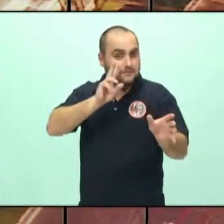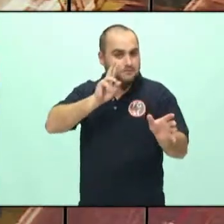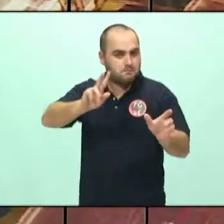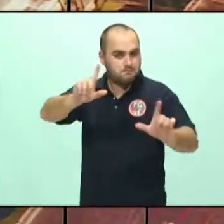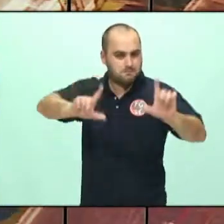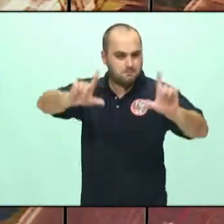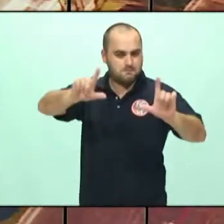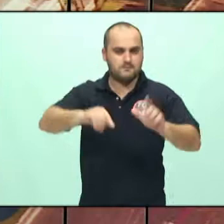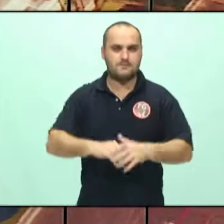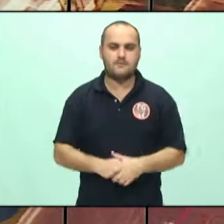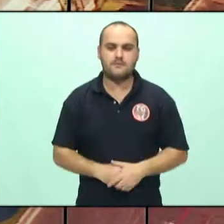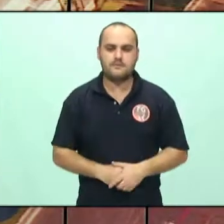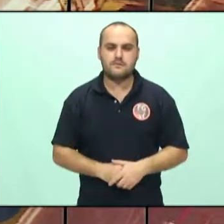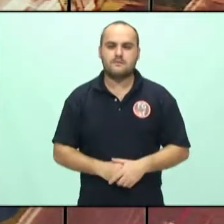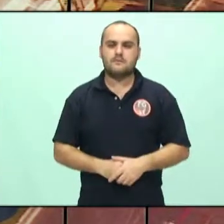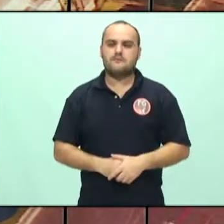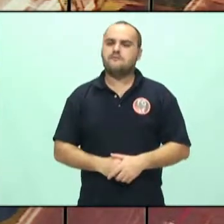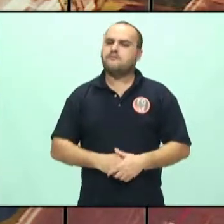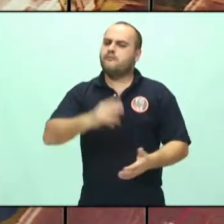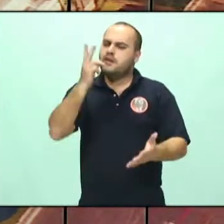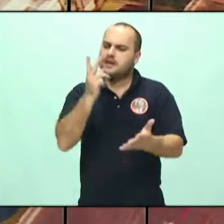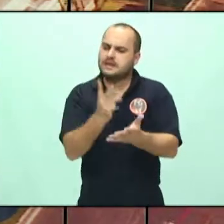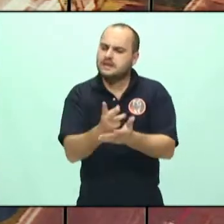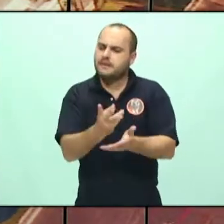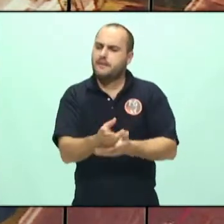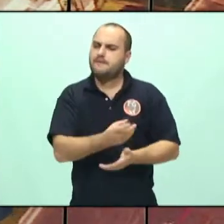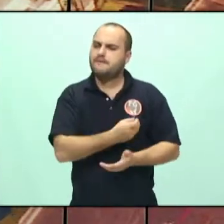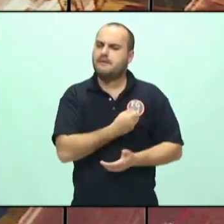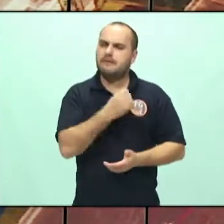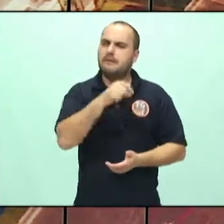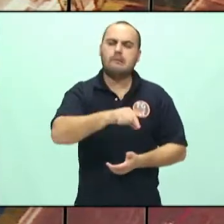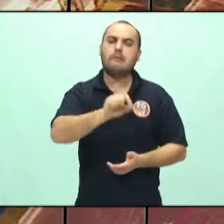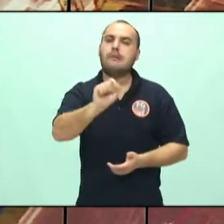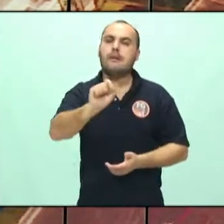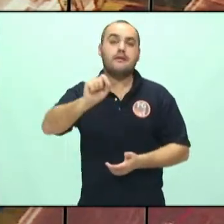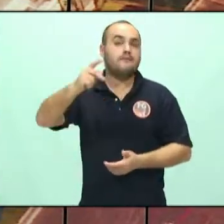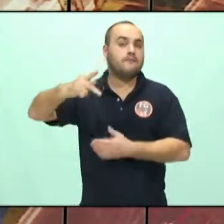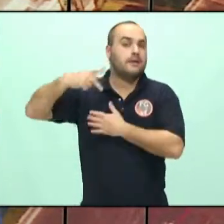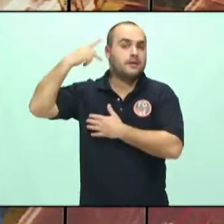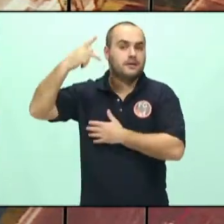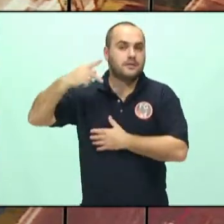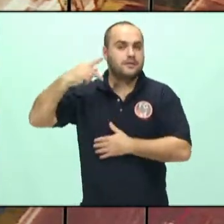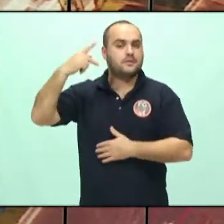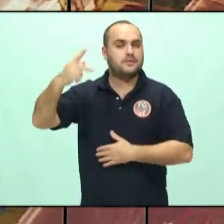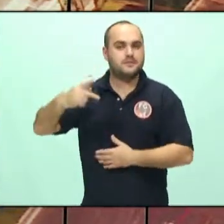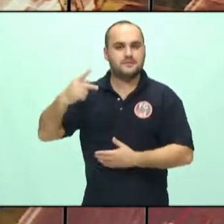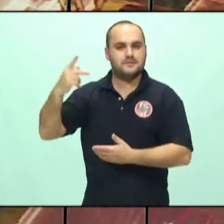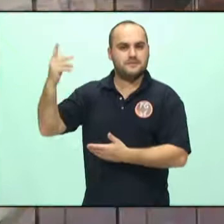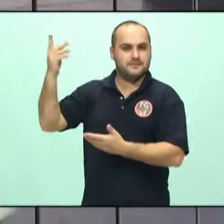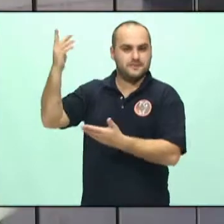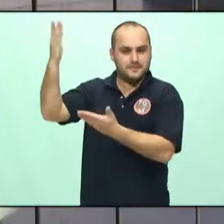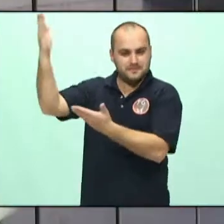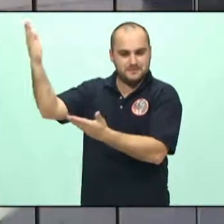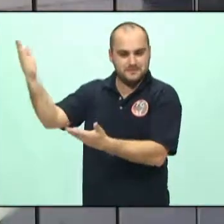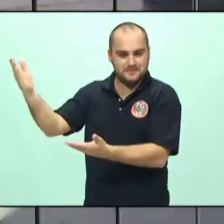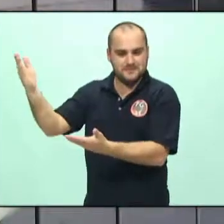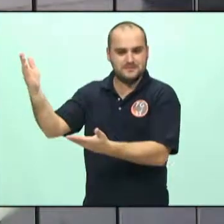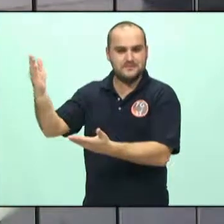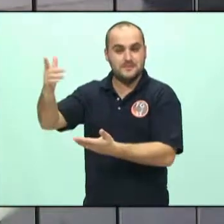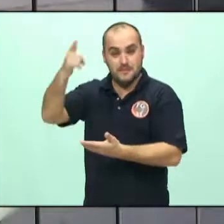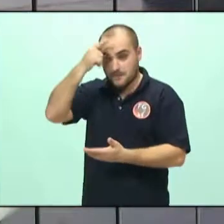presença sempre, por demais importante, do nosso vereador Rubens Angioletti,